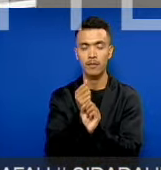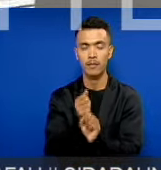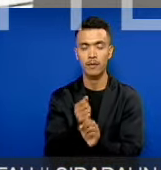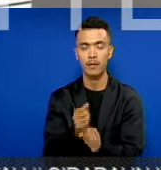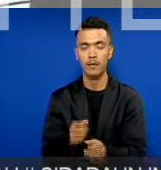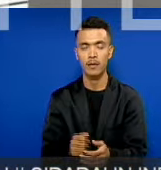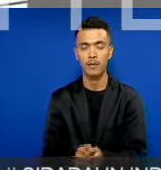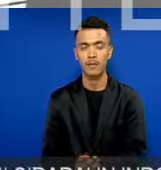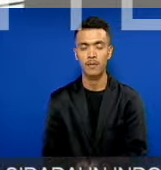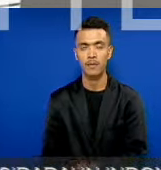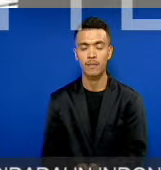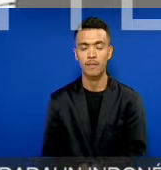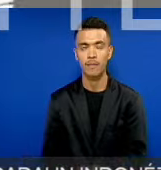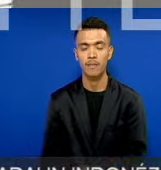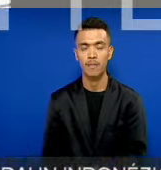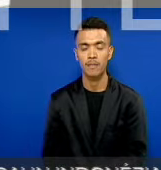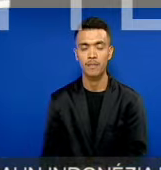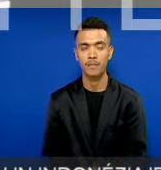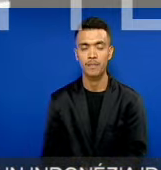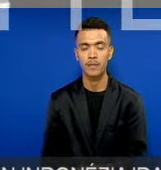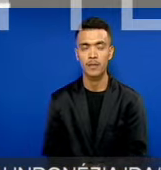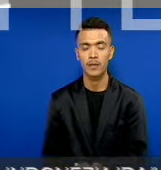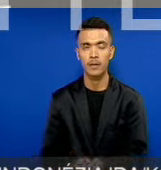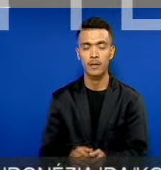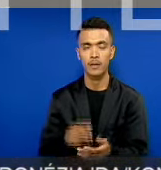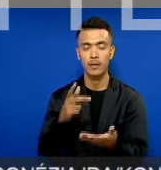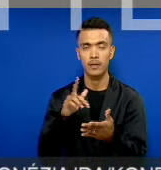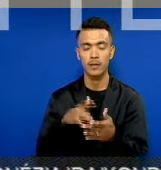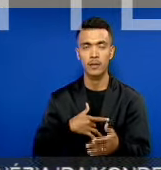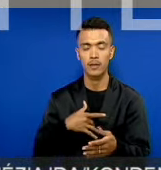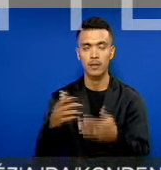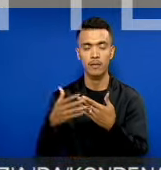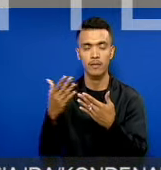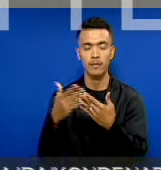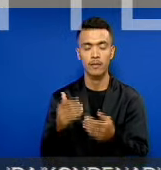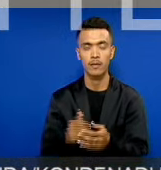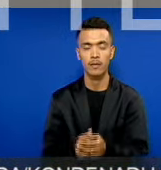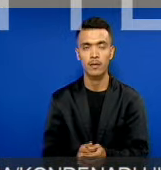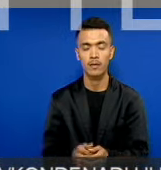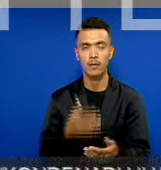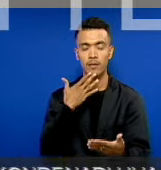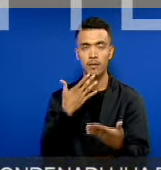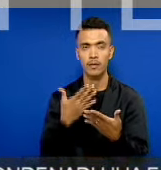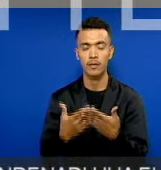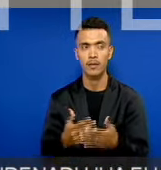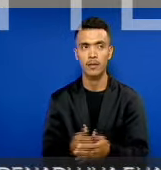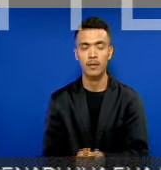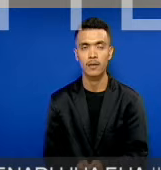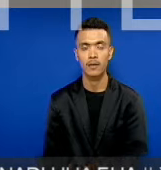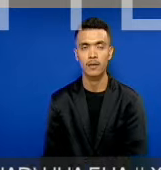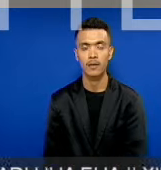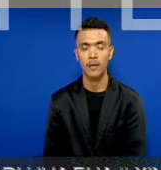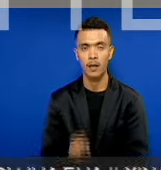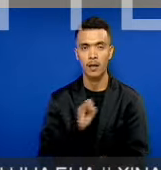the coffee. It's really nice and delicious and the smell is good.